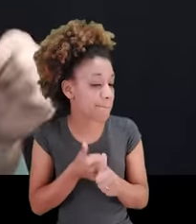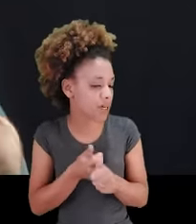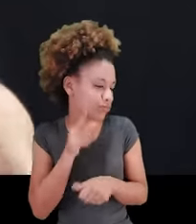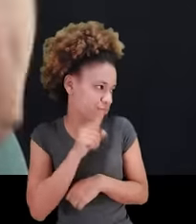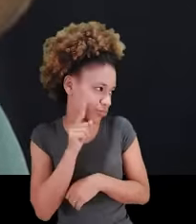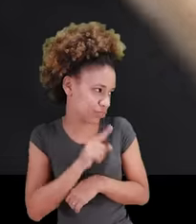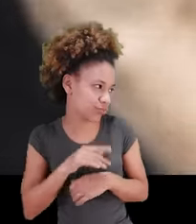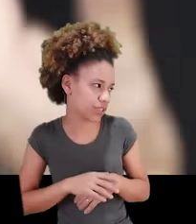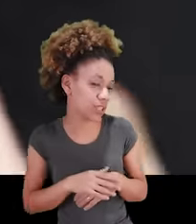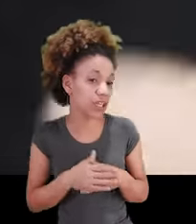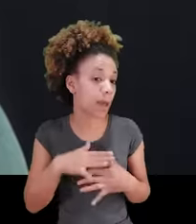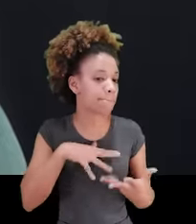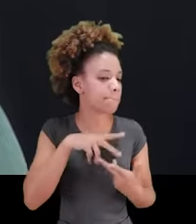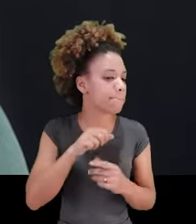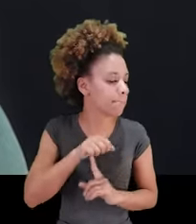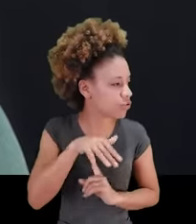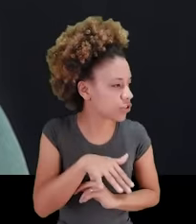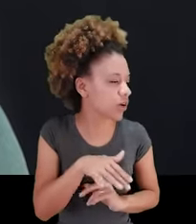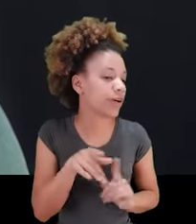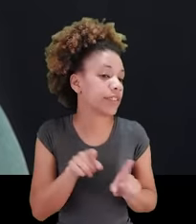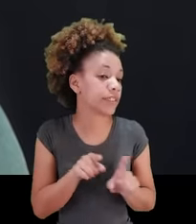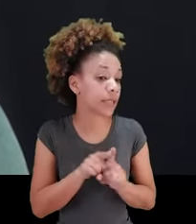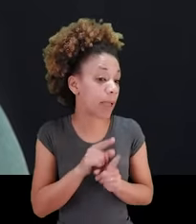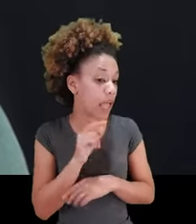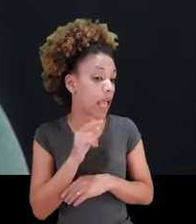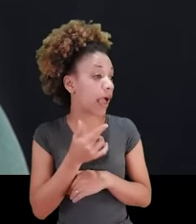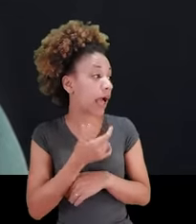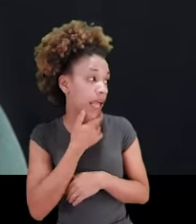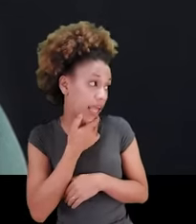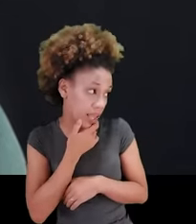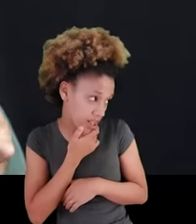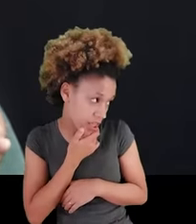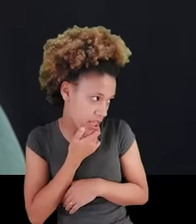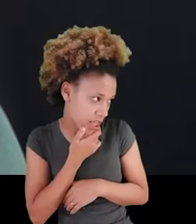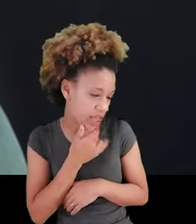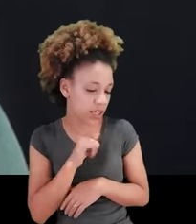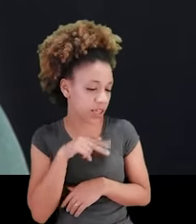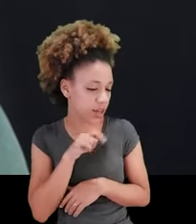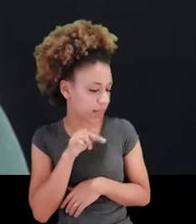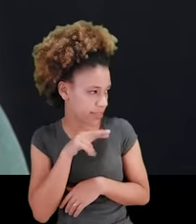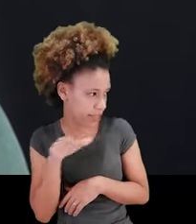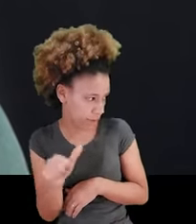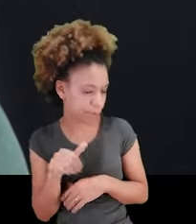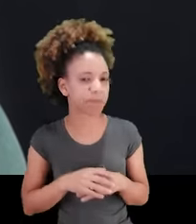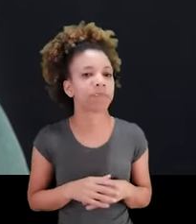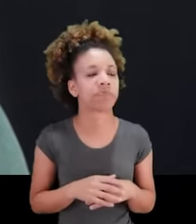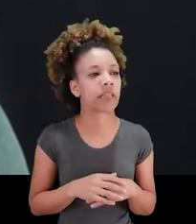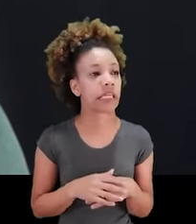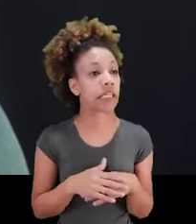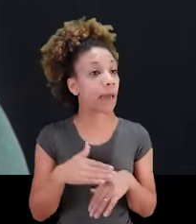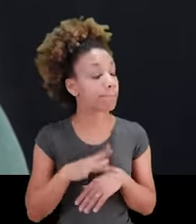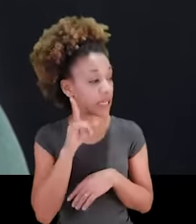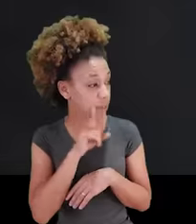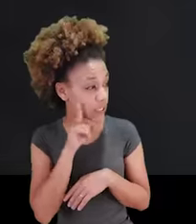Estados Unidos, que é um mercado mais mundial, do que talvez seja a Inglaterra, que é próxima de vocês. Então a gente tem uma coisa de... A gente cresceu mais